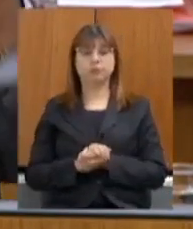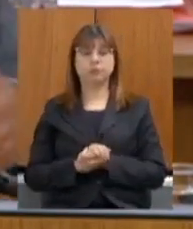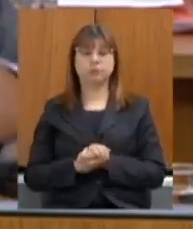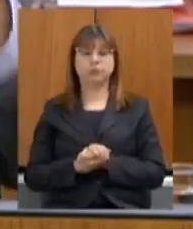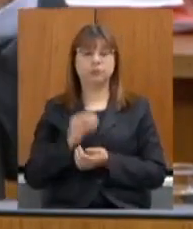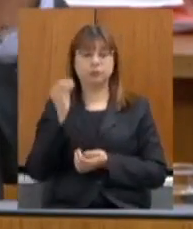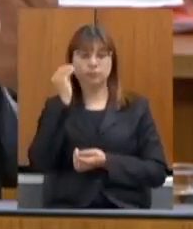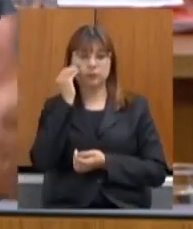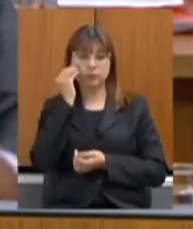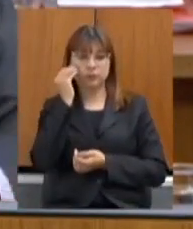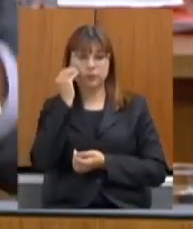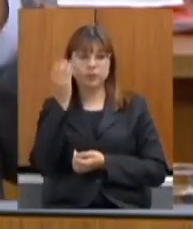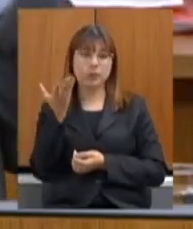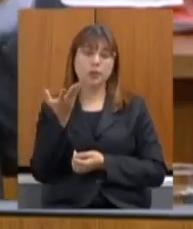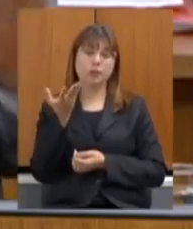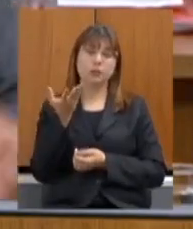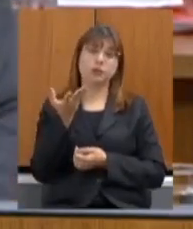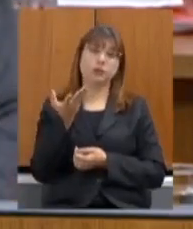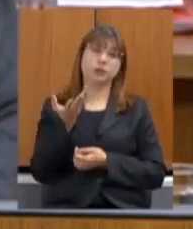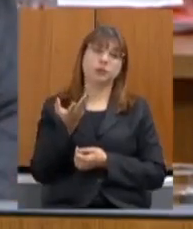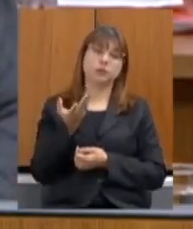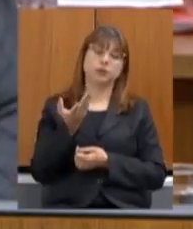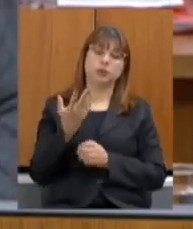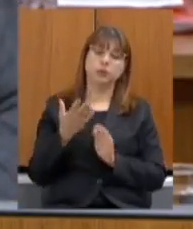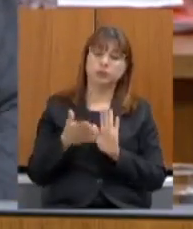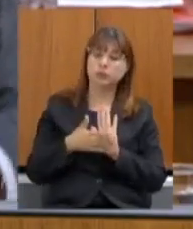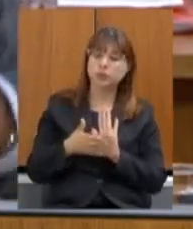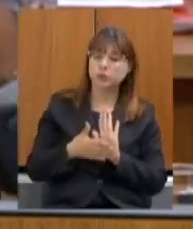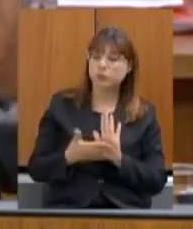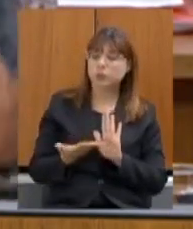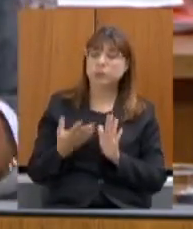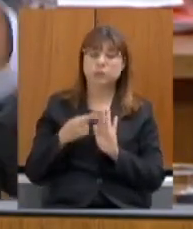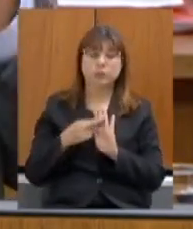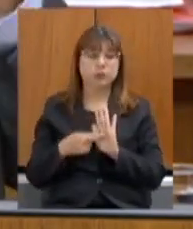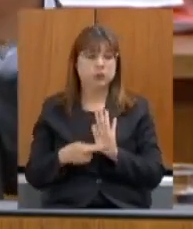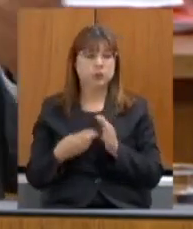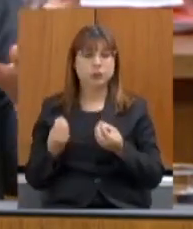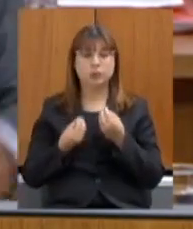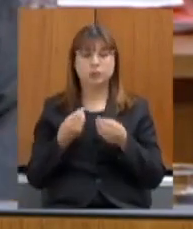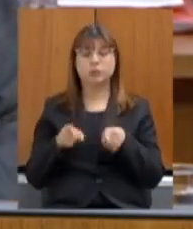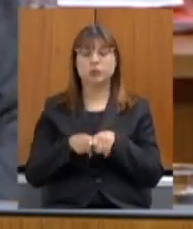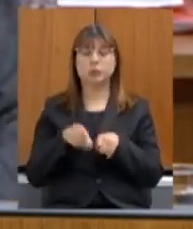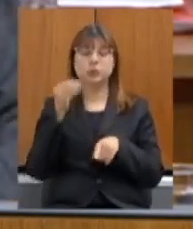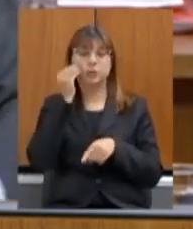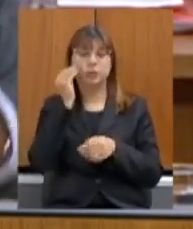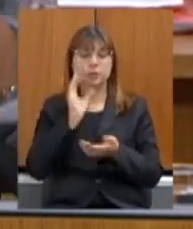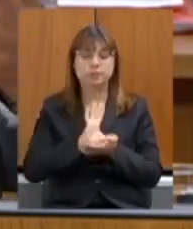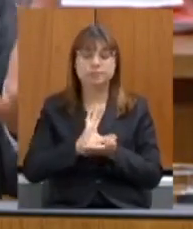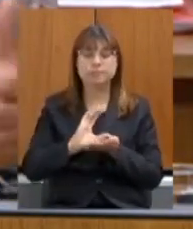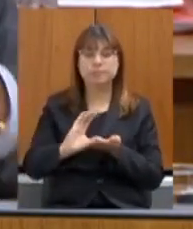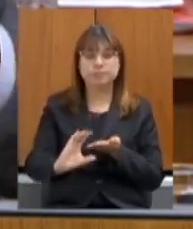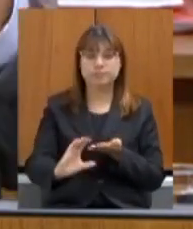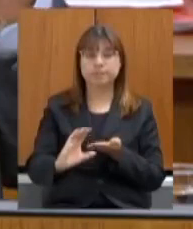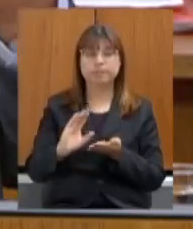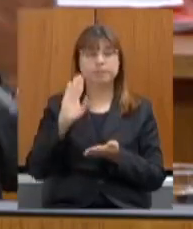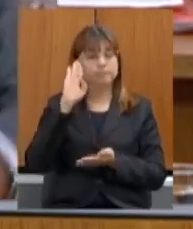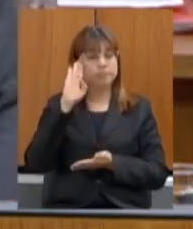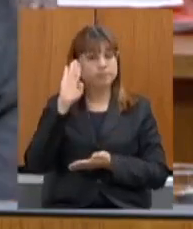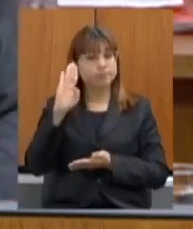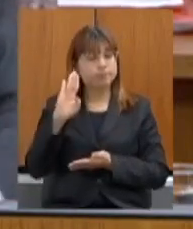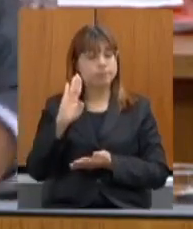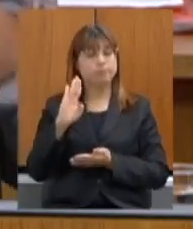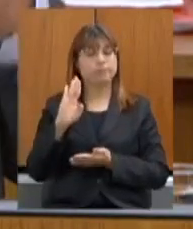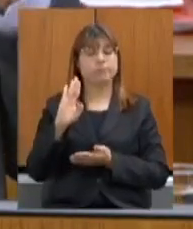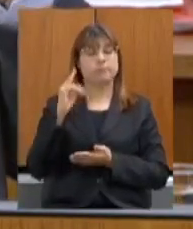buscando com certeza protocolos e procurando também encaminhar recursos, principalmente quanto ao hospital de